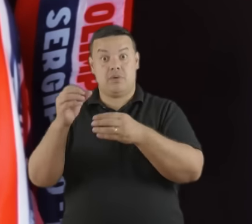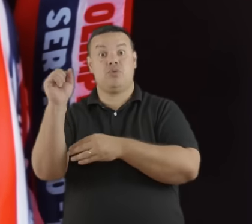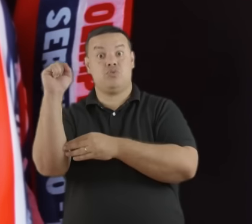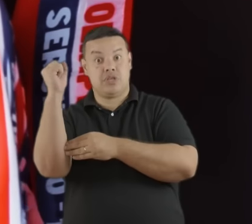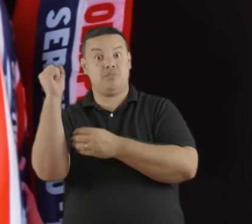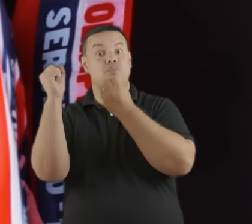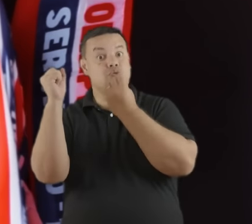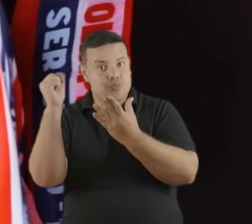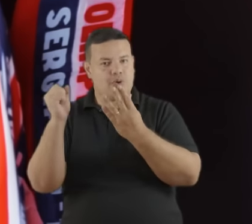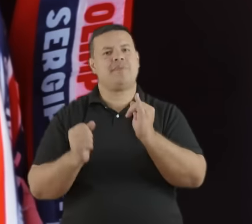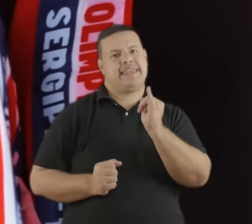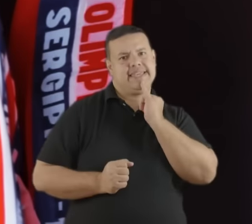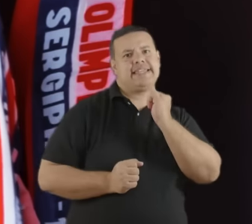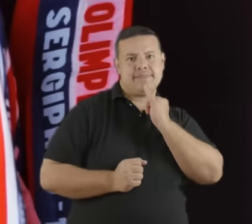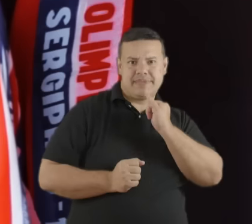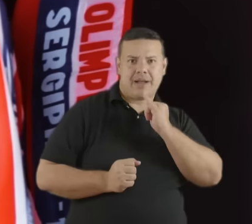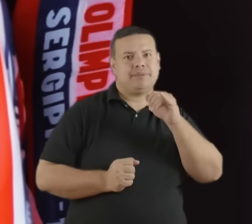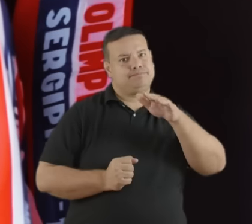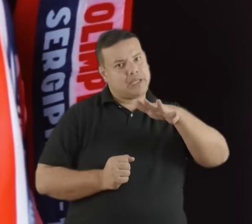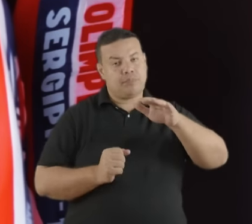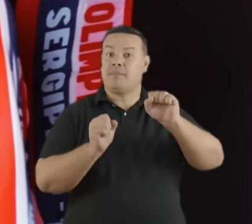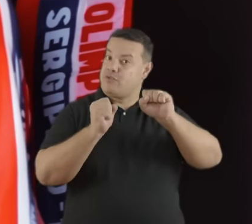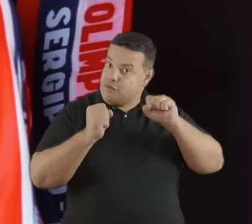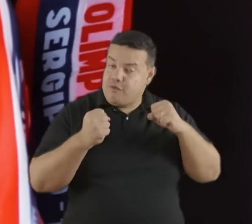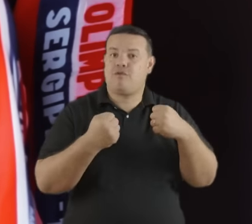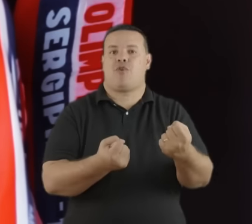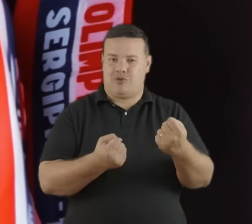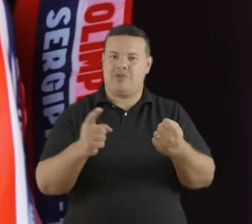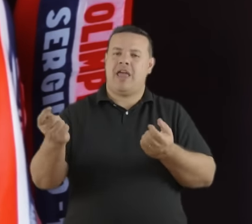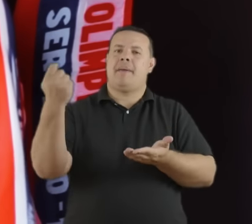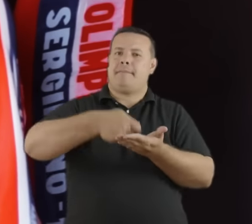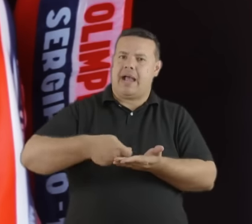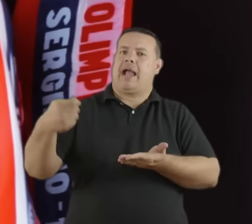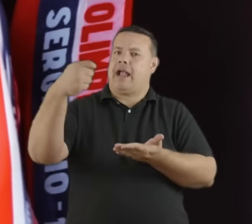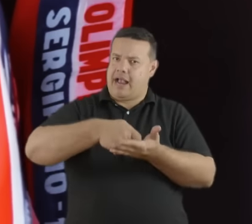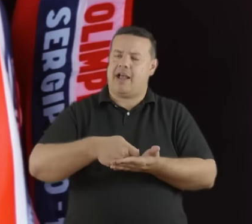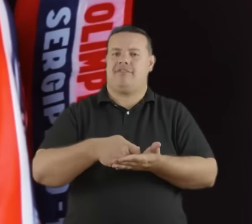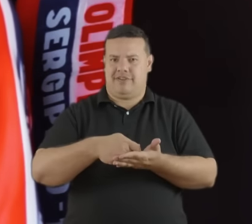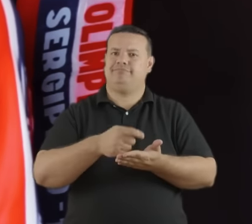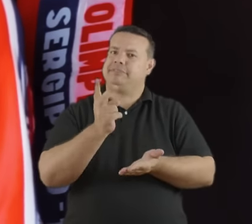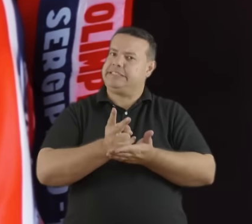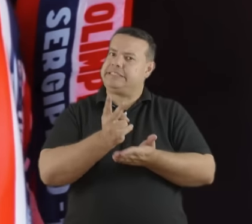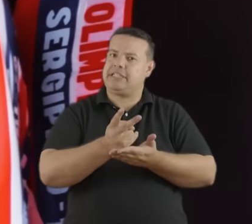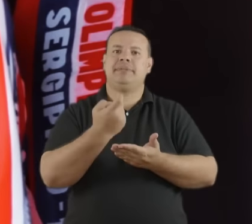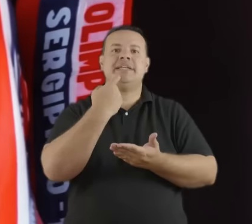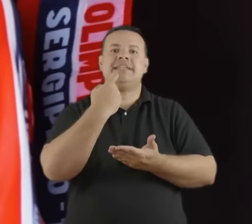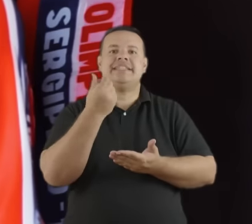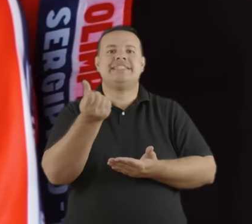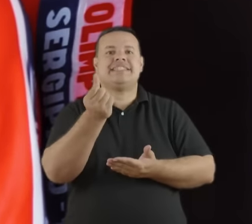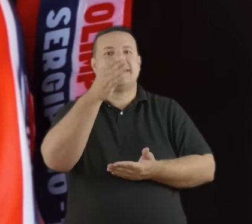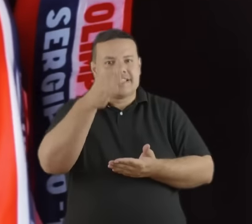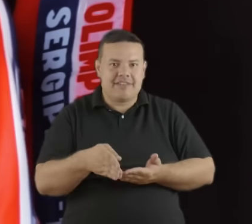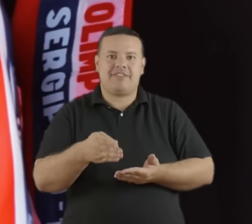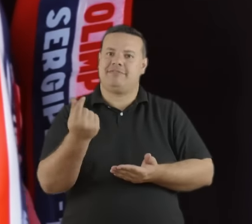muita vontade. Pagava por semana, toda sexta-feira o Itabaiana pagava, motivava muito os jogadores. E